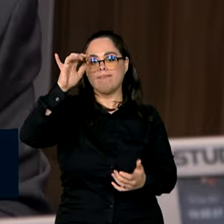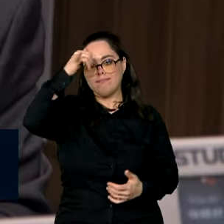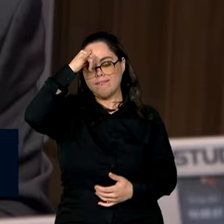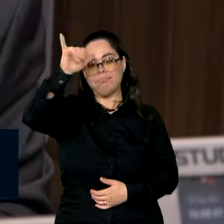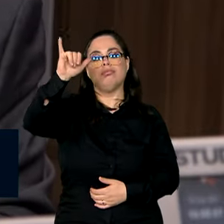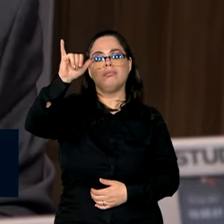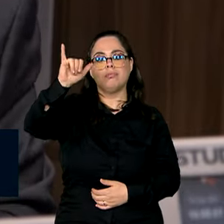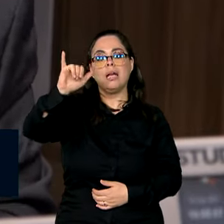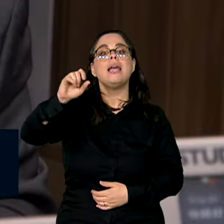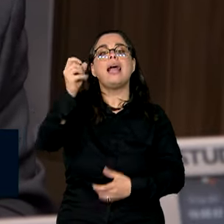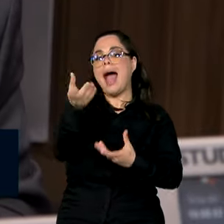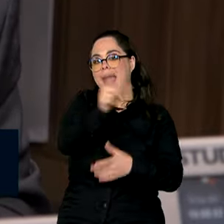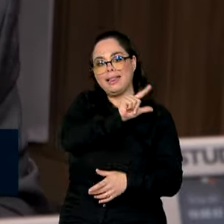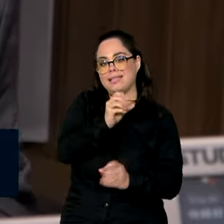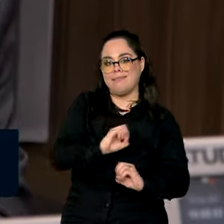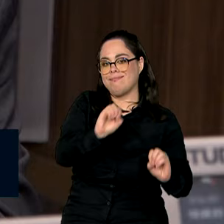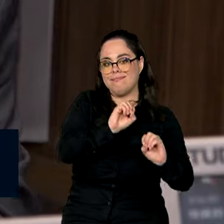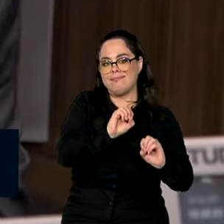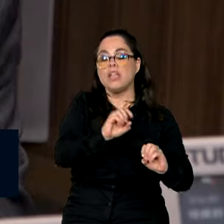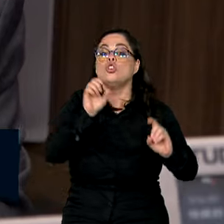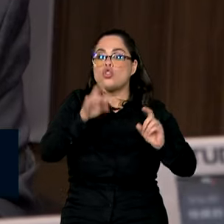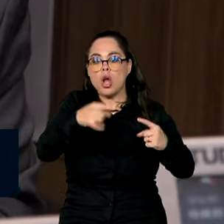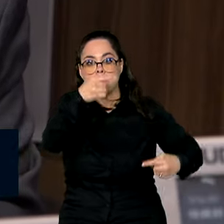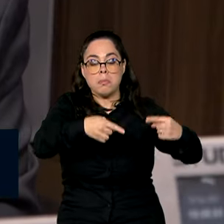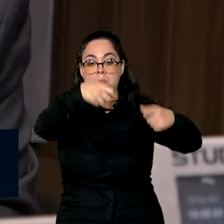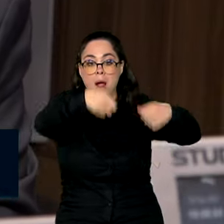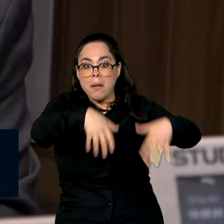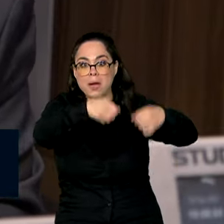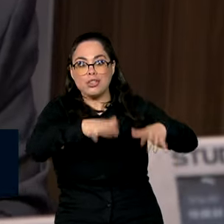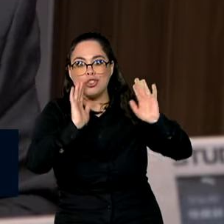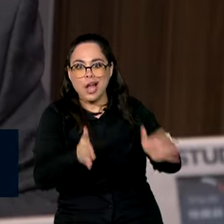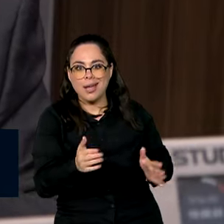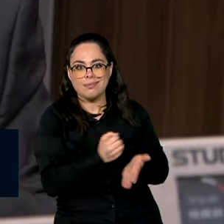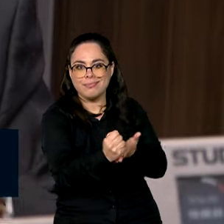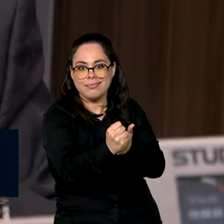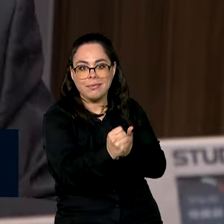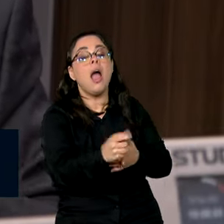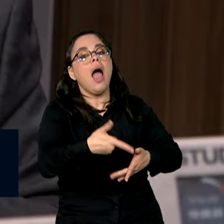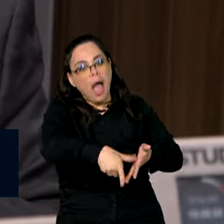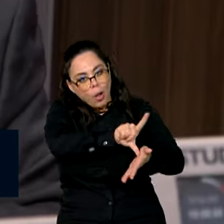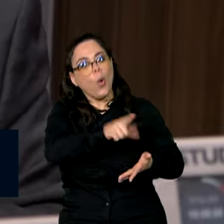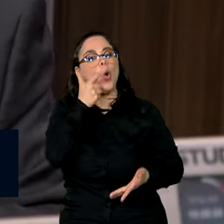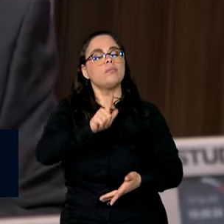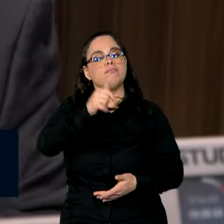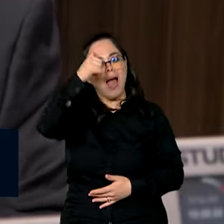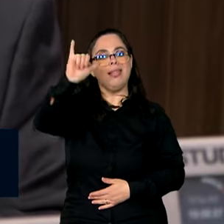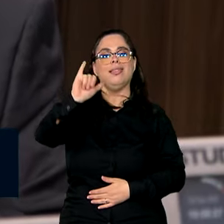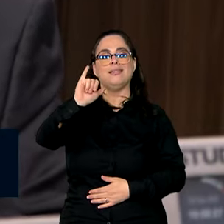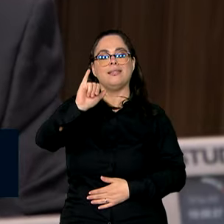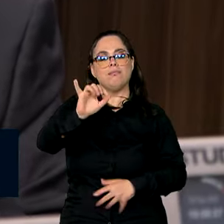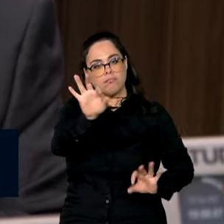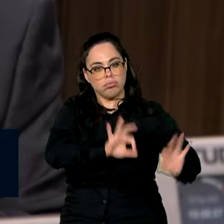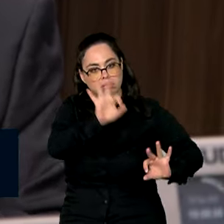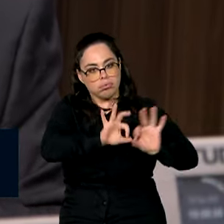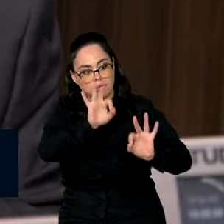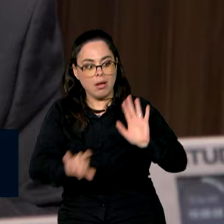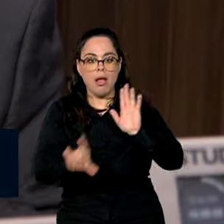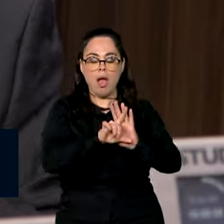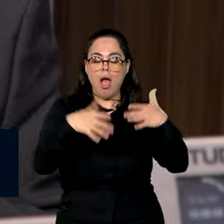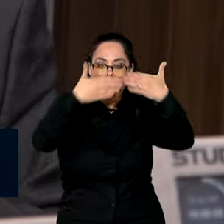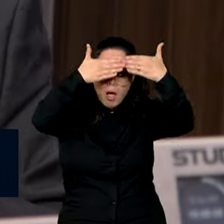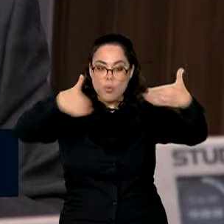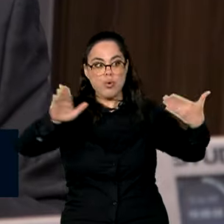a discutir a gestão dos riscos né E aí colocado a